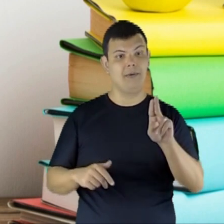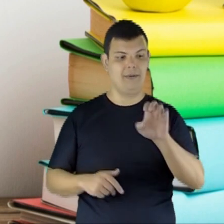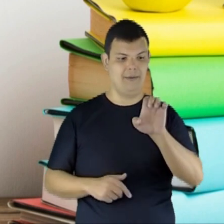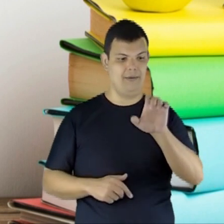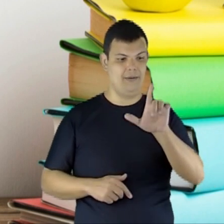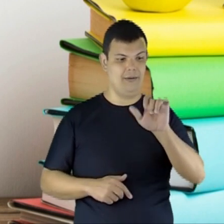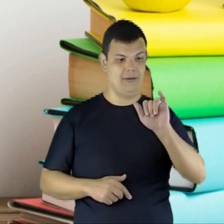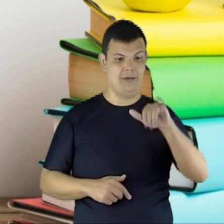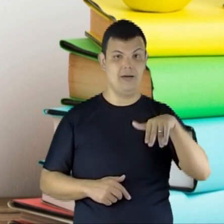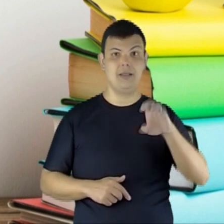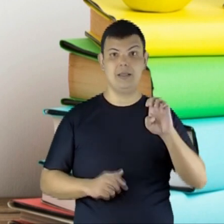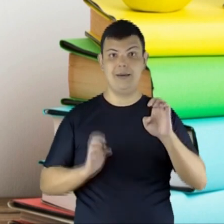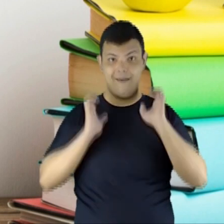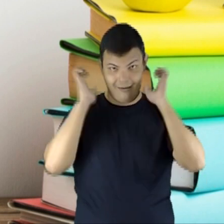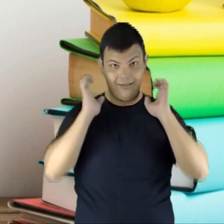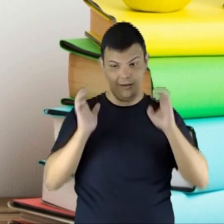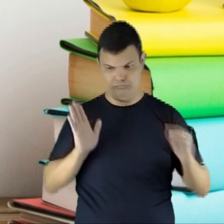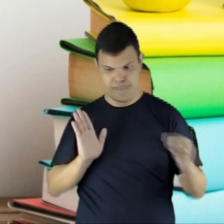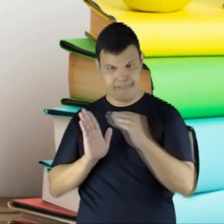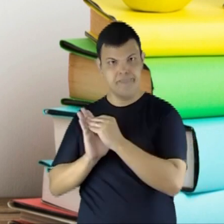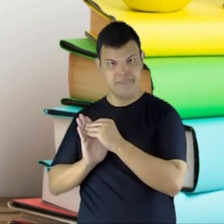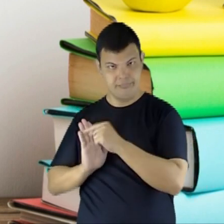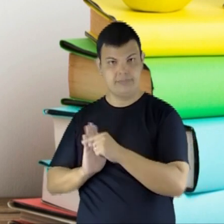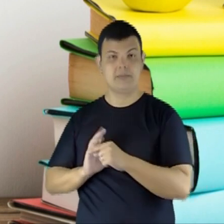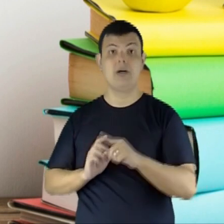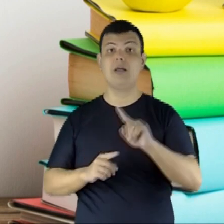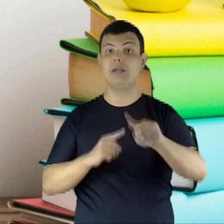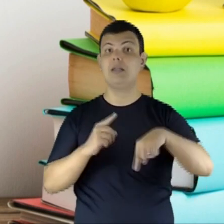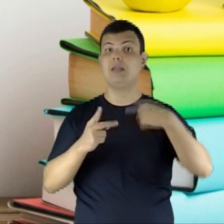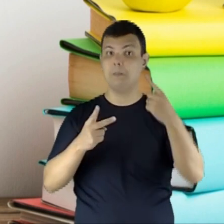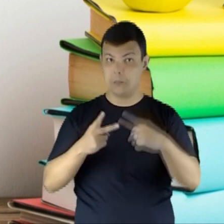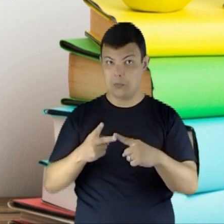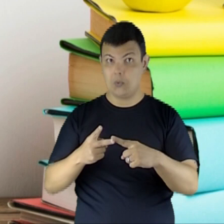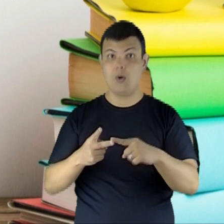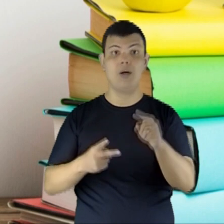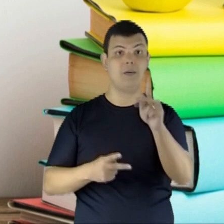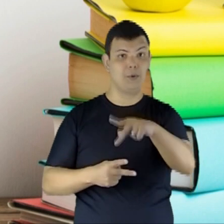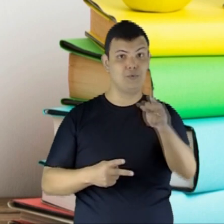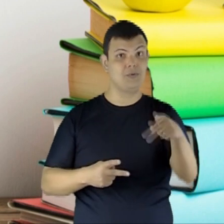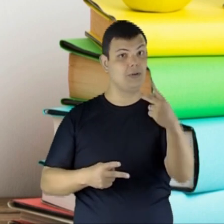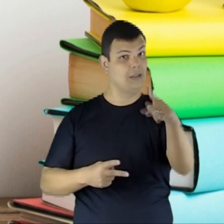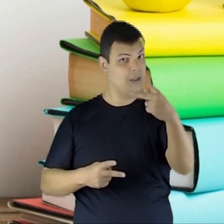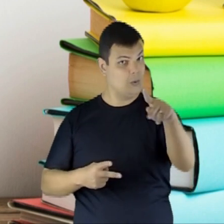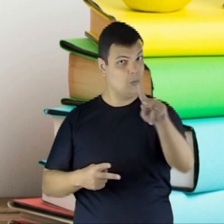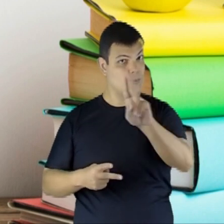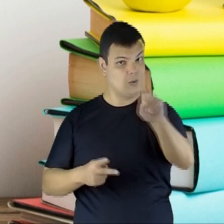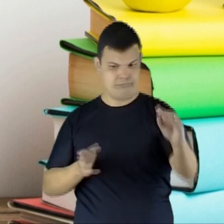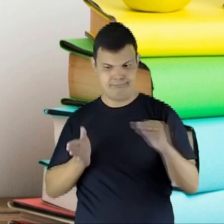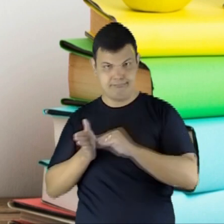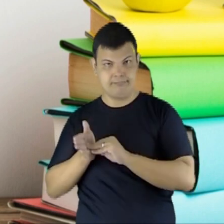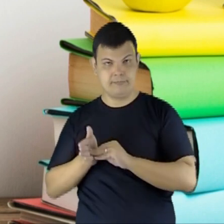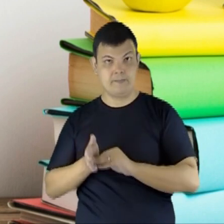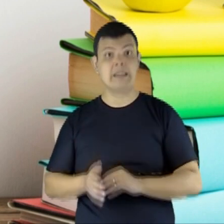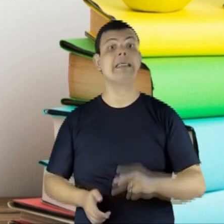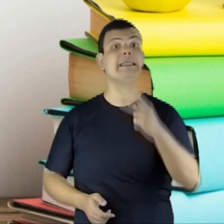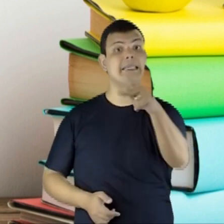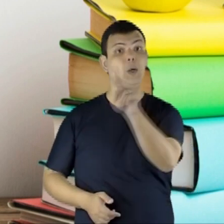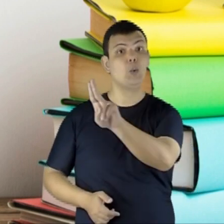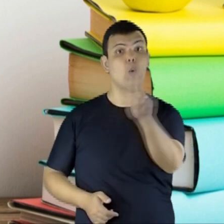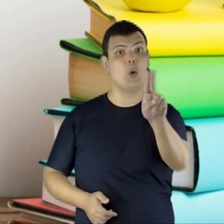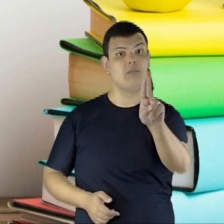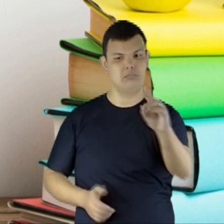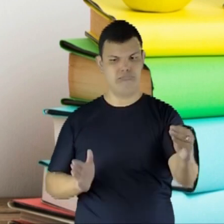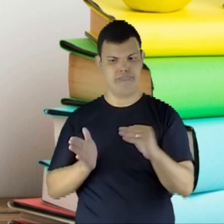professora Elaine Souza. Em seguida, anote o nome da sua professora, o seu nome no campo aluno